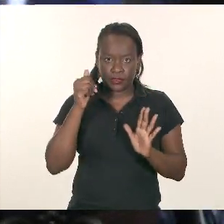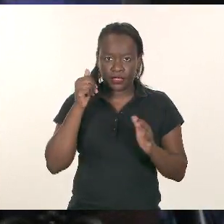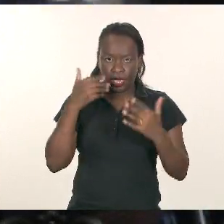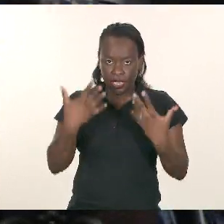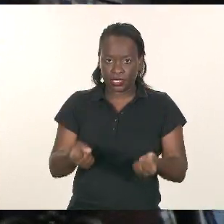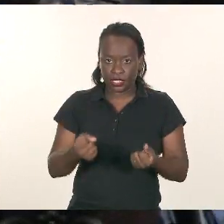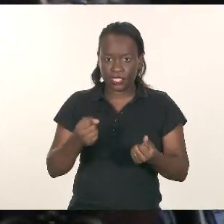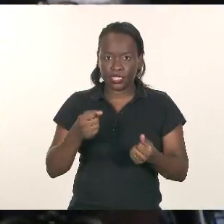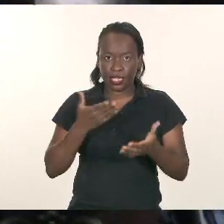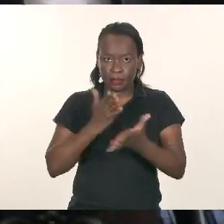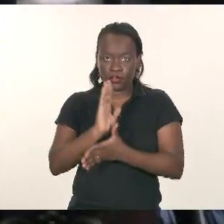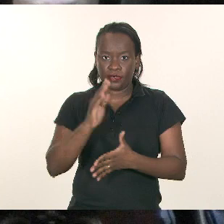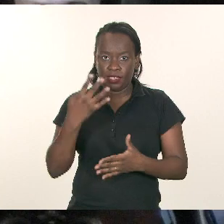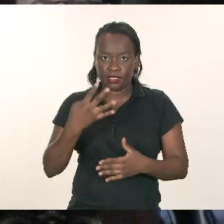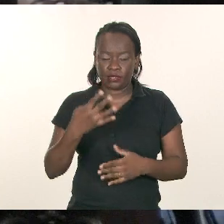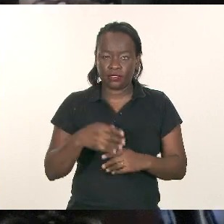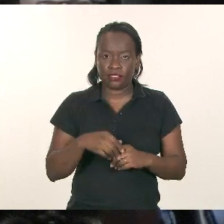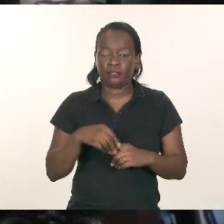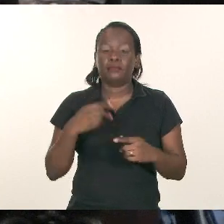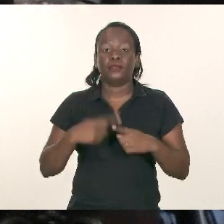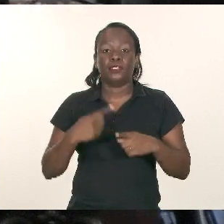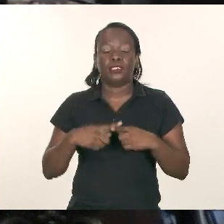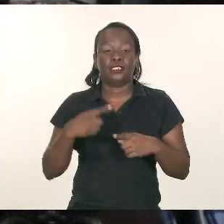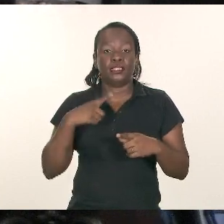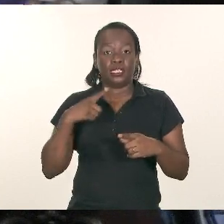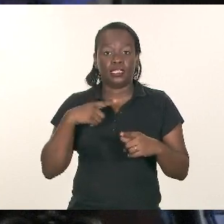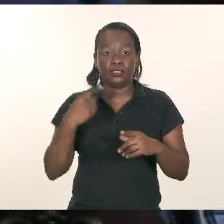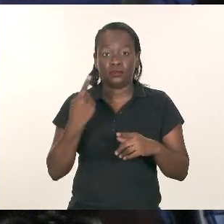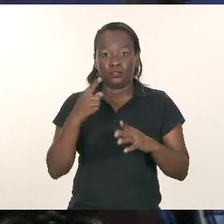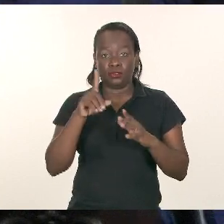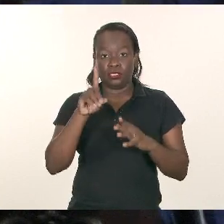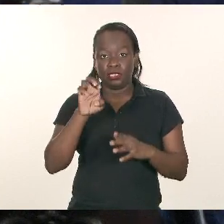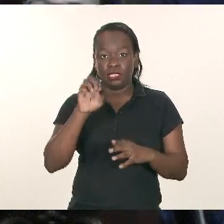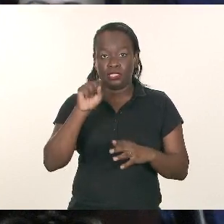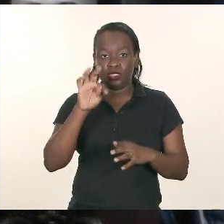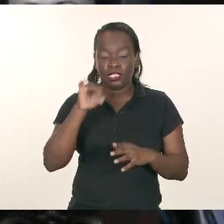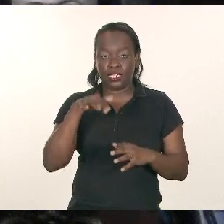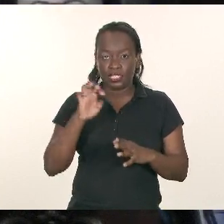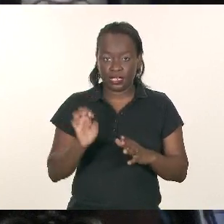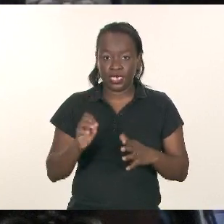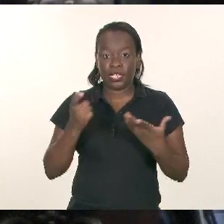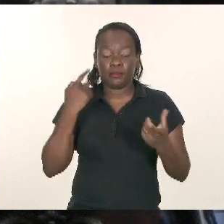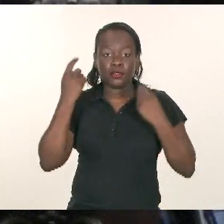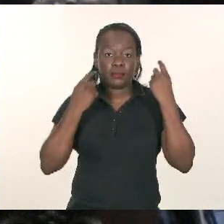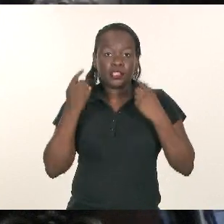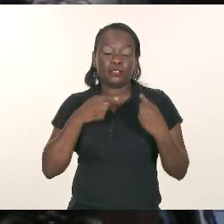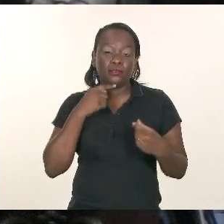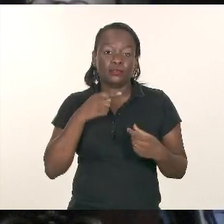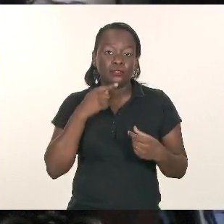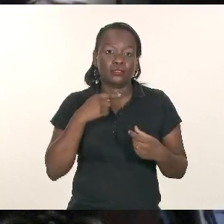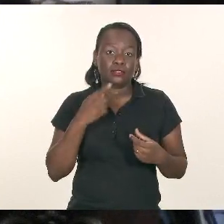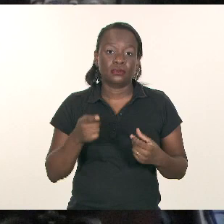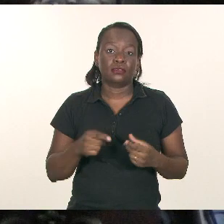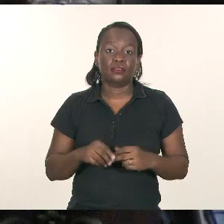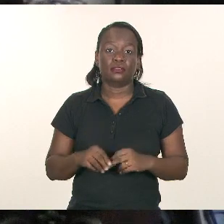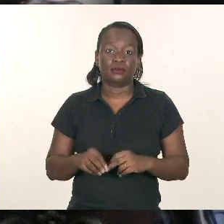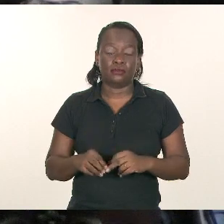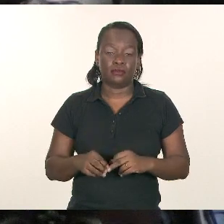para aprovar a quarta? Porque eles têm um destaque aqui, e a preocupação é não conseguir usar.